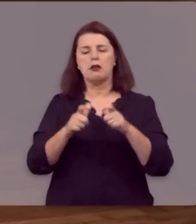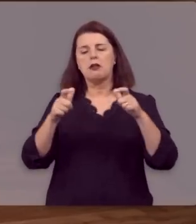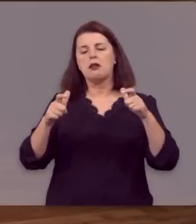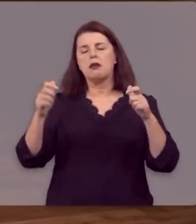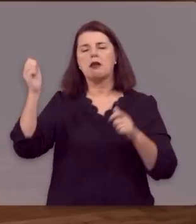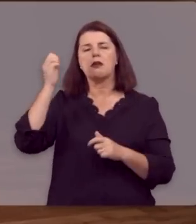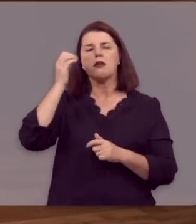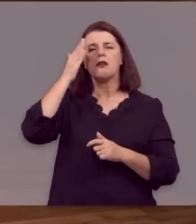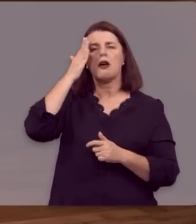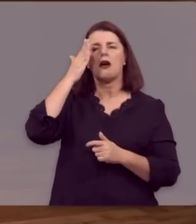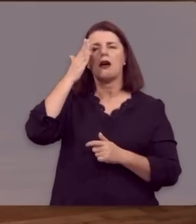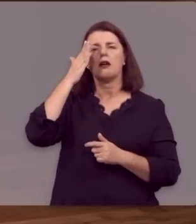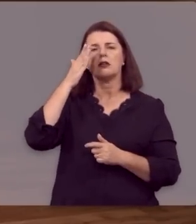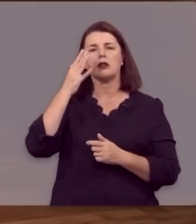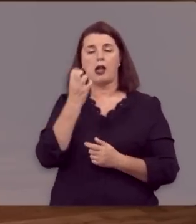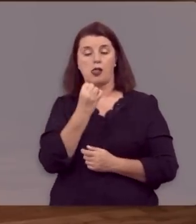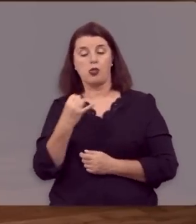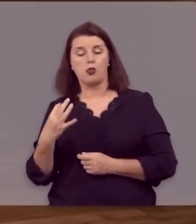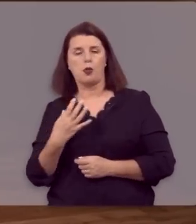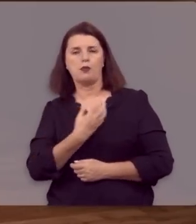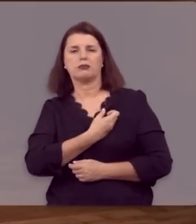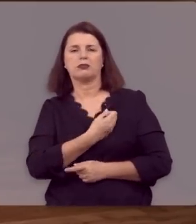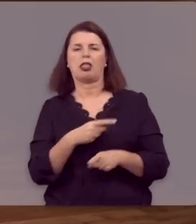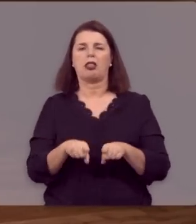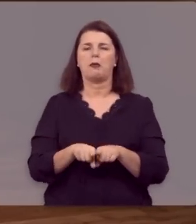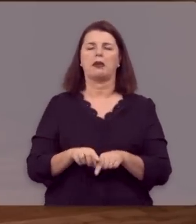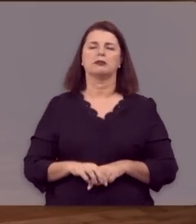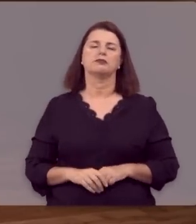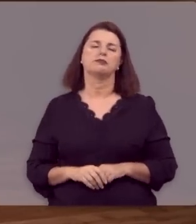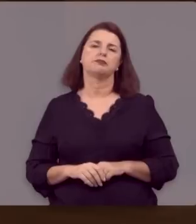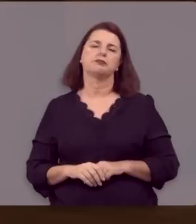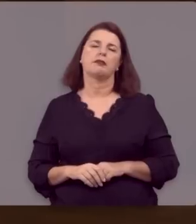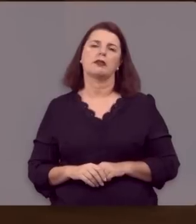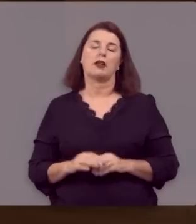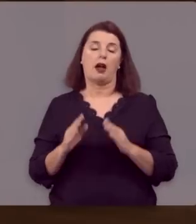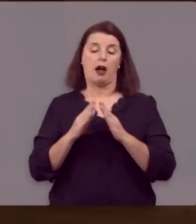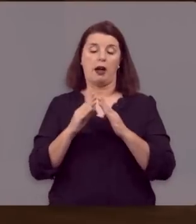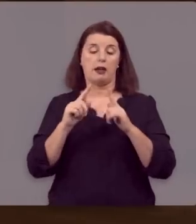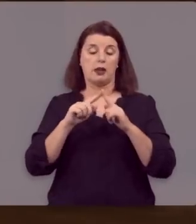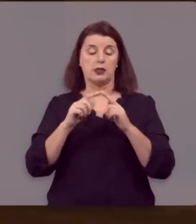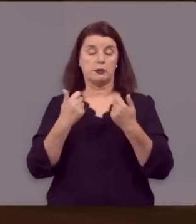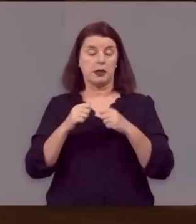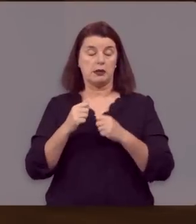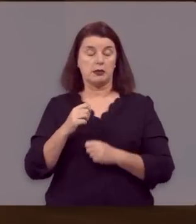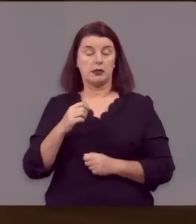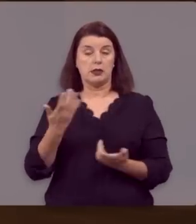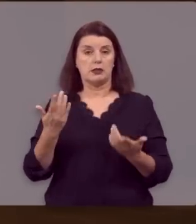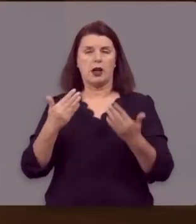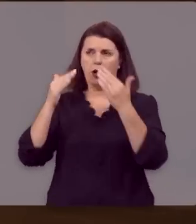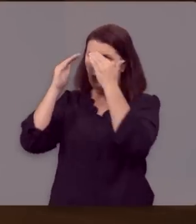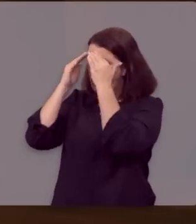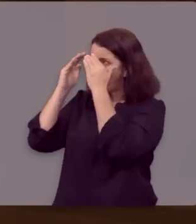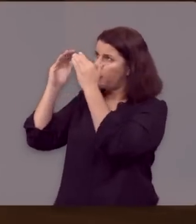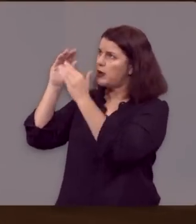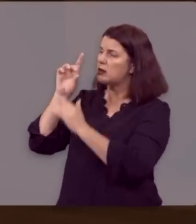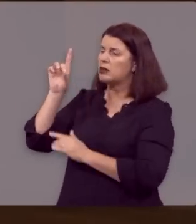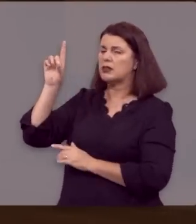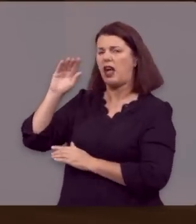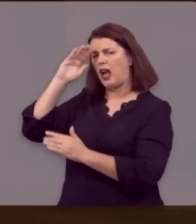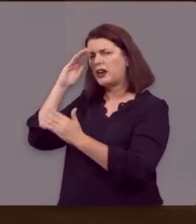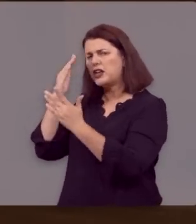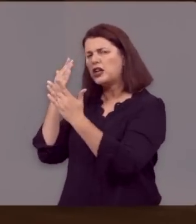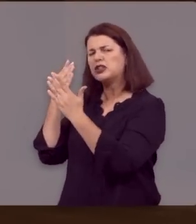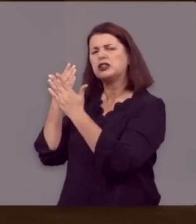cresceu em graça e em números. A igreja precisa temer a Deus, crer